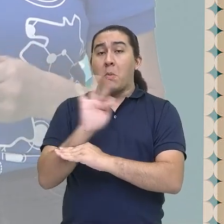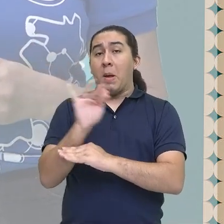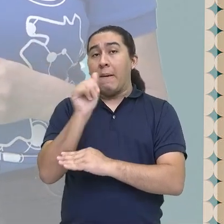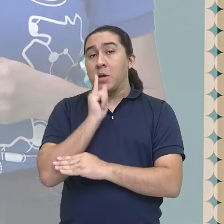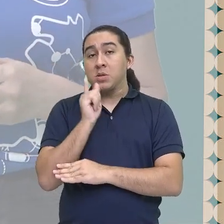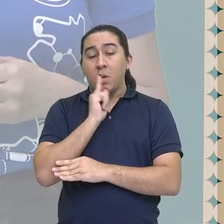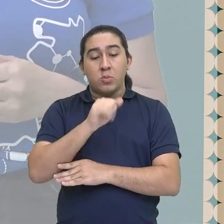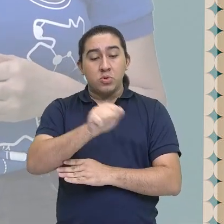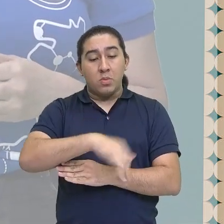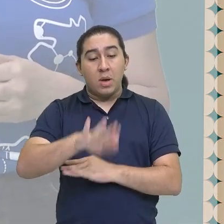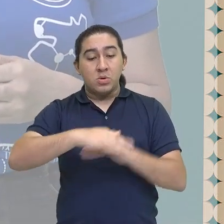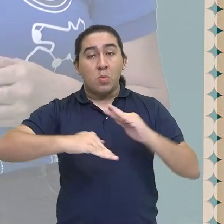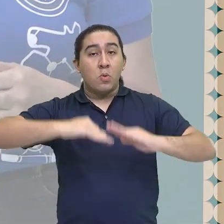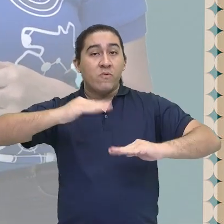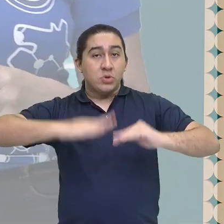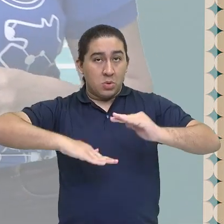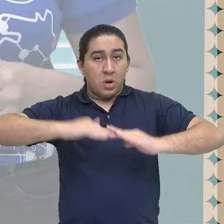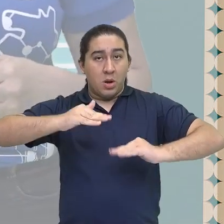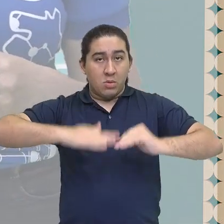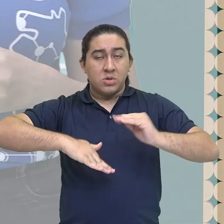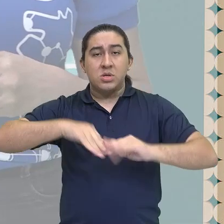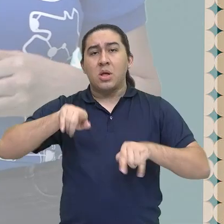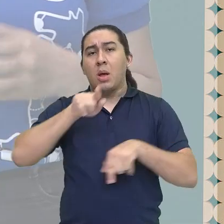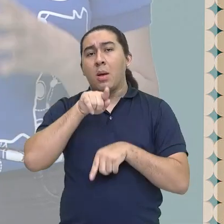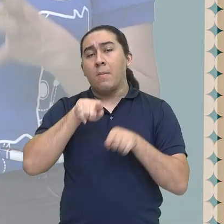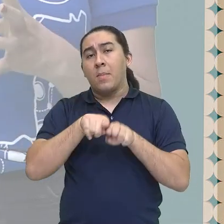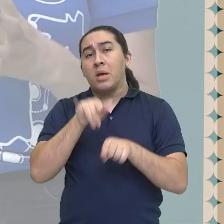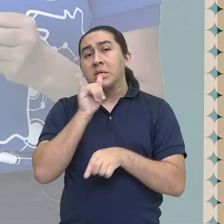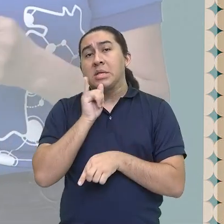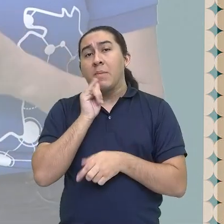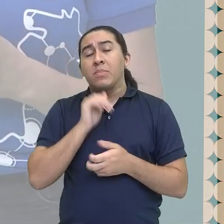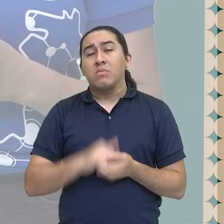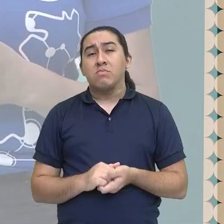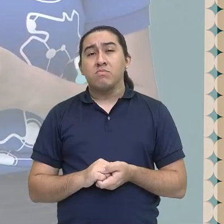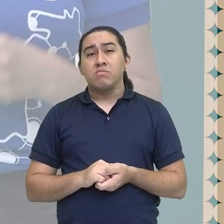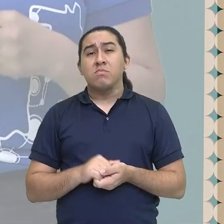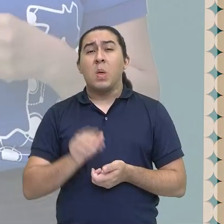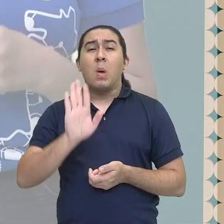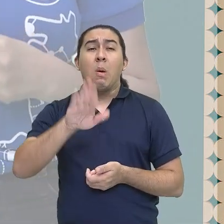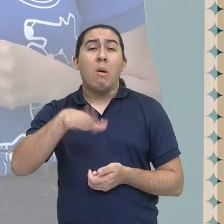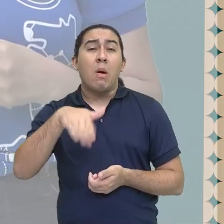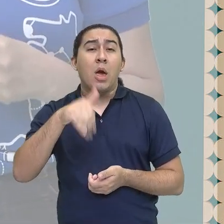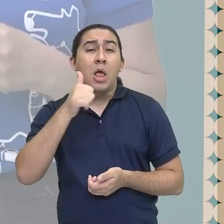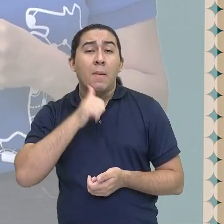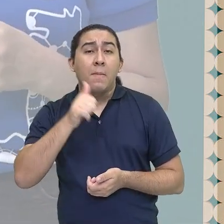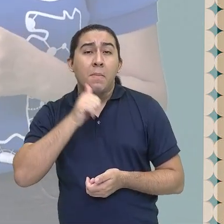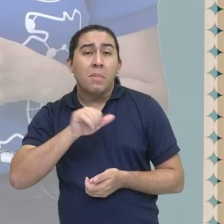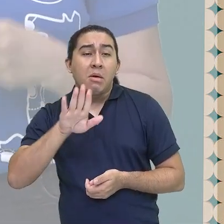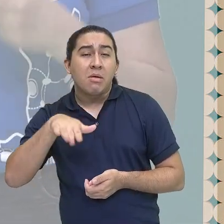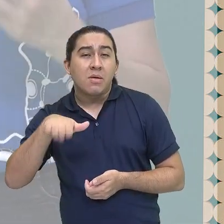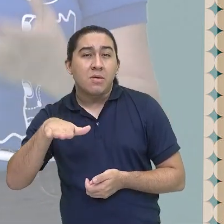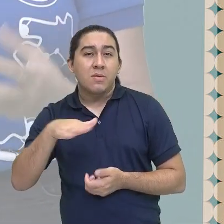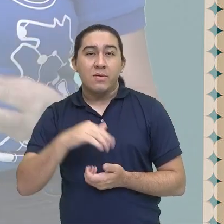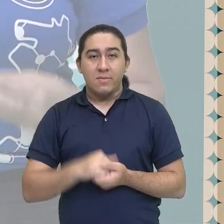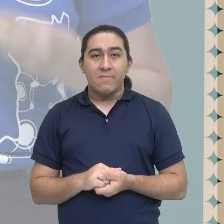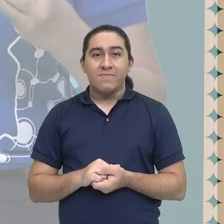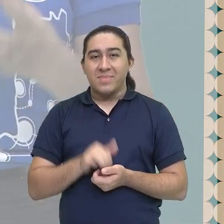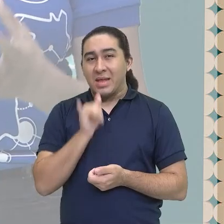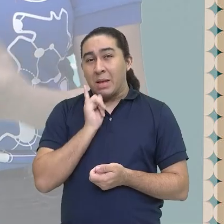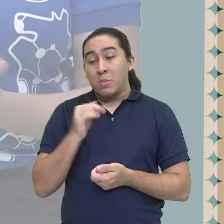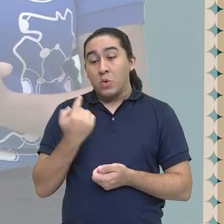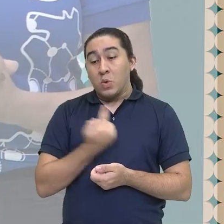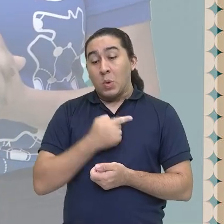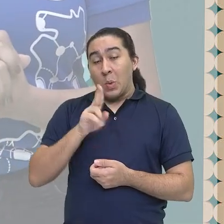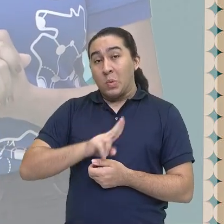ambientes profissionais, né, eu falo, olha maninha, mana, isso, né, que a gente gosta